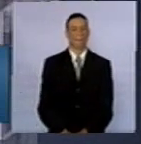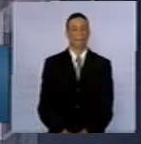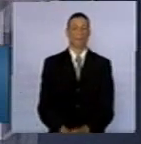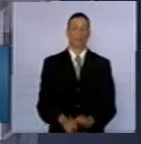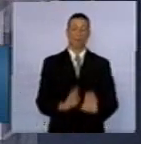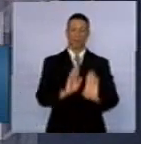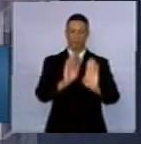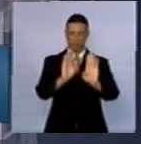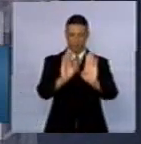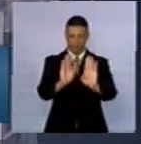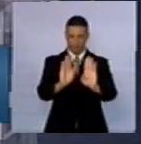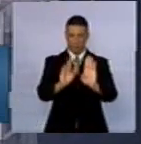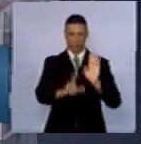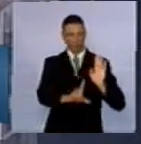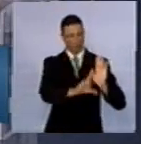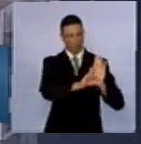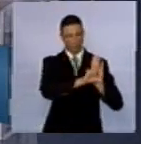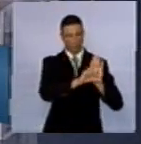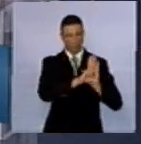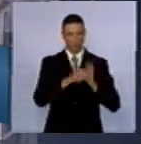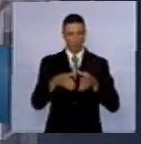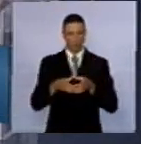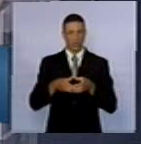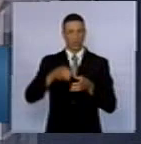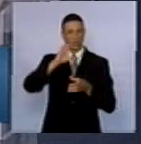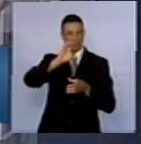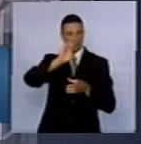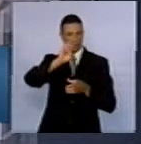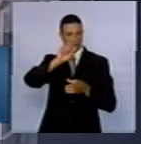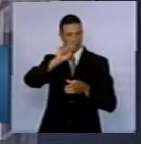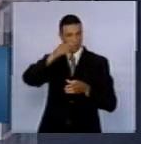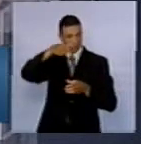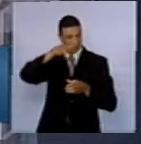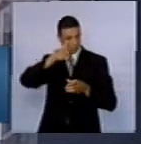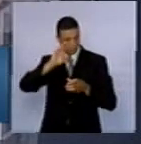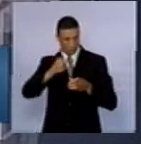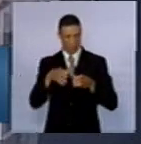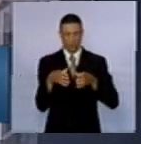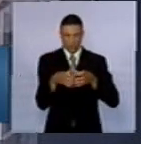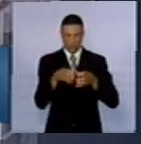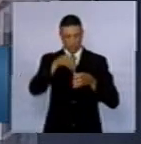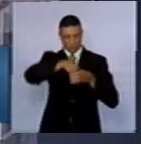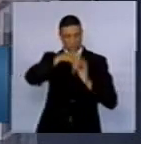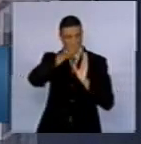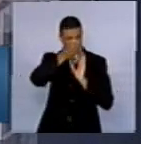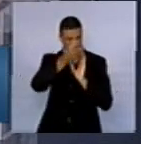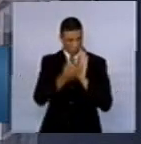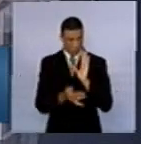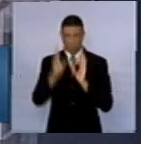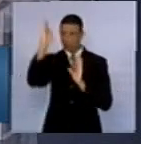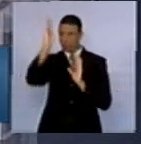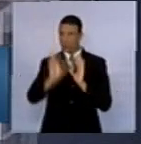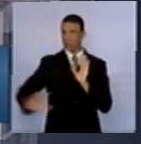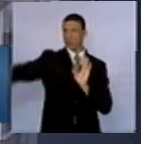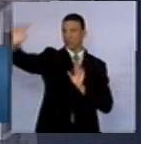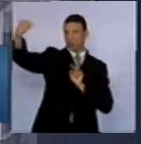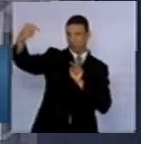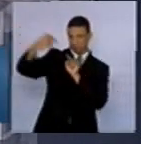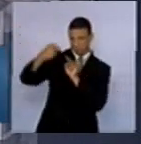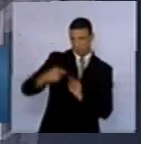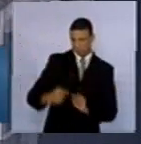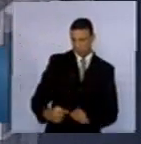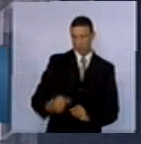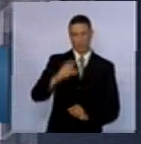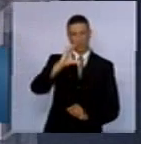No entanto, de acordo com a lei do SEAC, apenas esses poucos canais são considerados brasileiros, válidos por o cumprimento